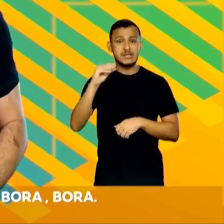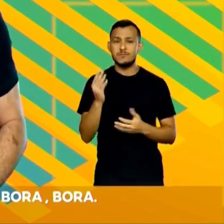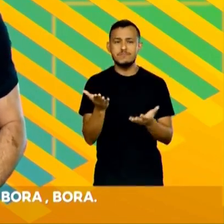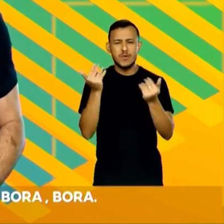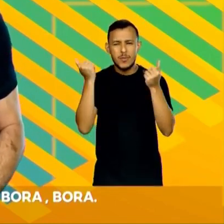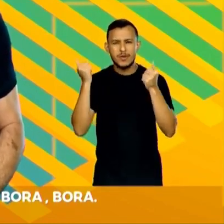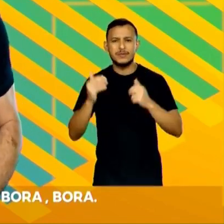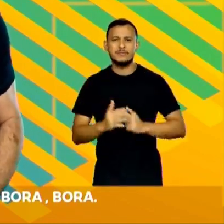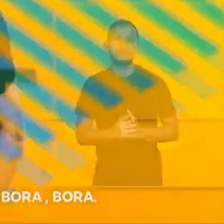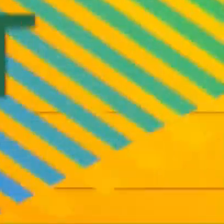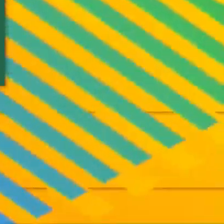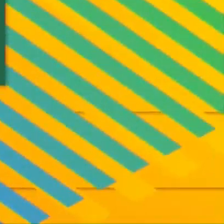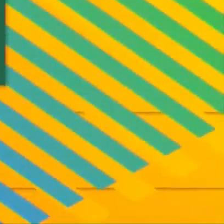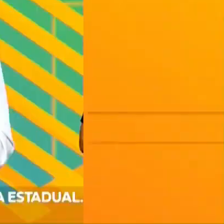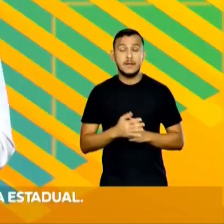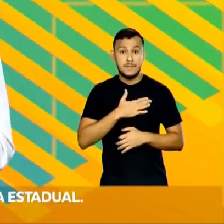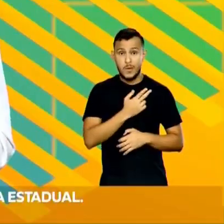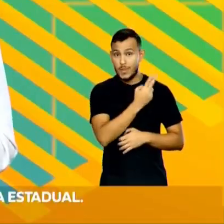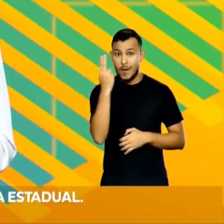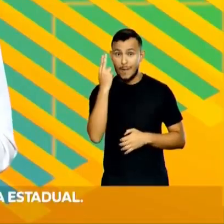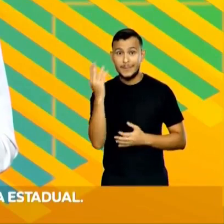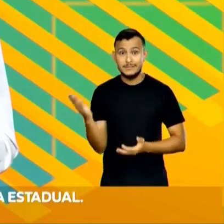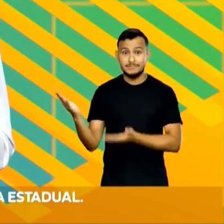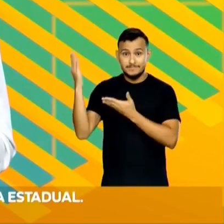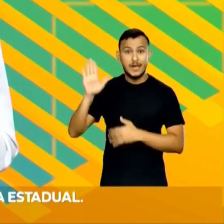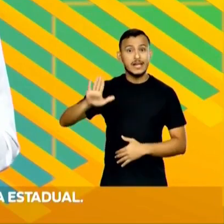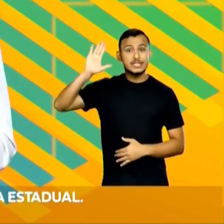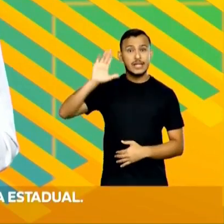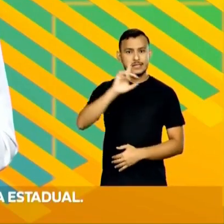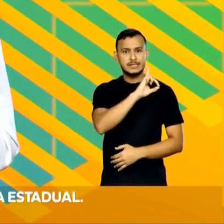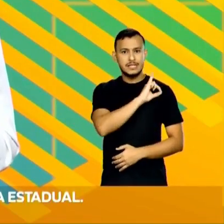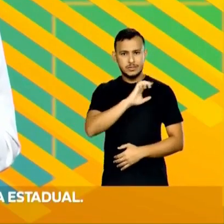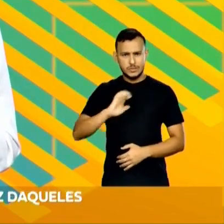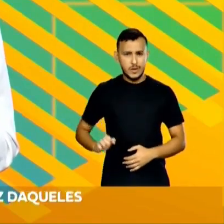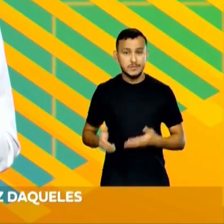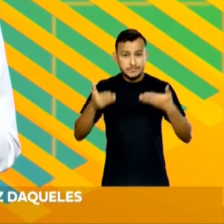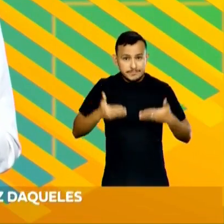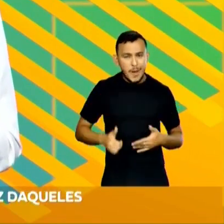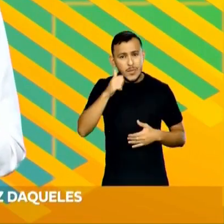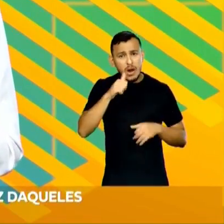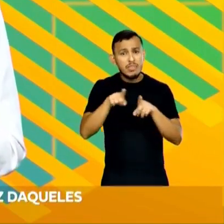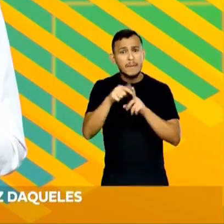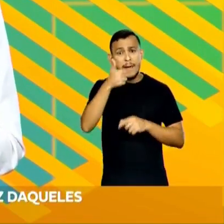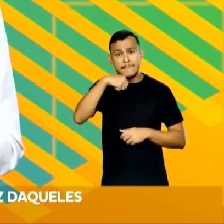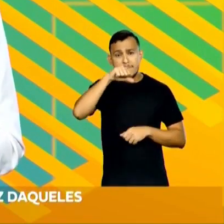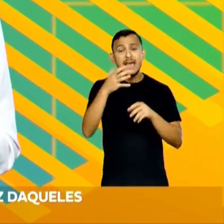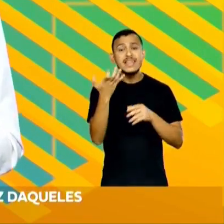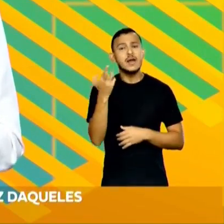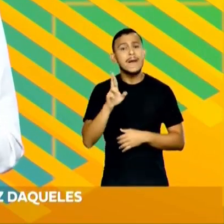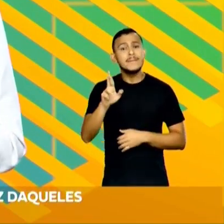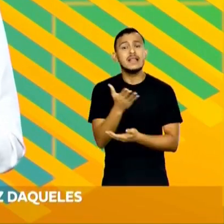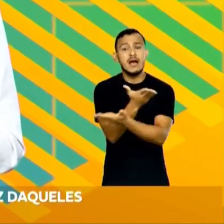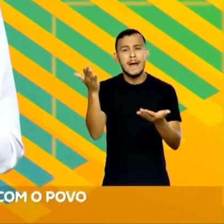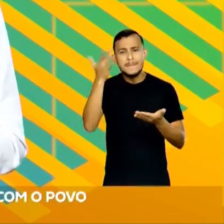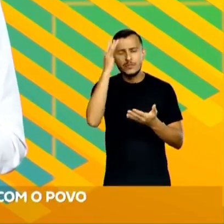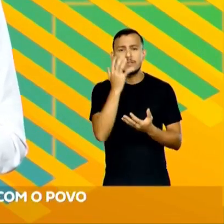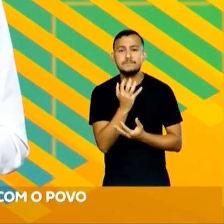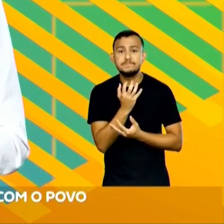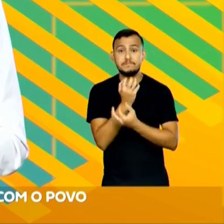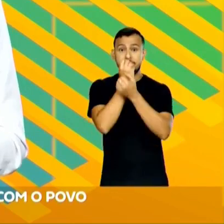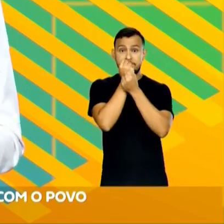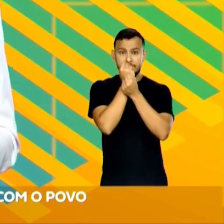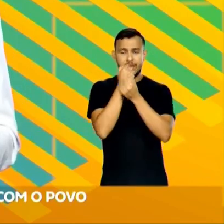Roberto Cláudio e Ciro. Bora, bora. Eu sou Fran Hipólito, candidata a deputado estadual. Sou mulher, sou mãe e quero ser porta-voz daqueles